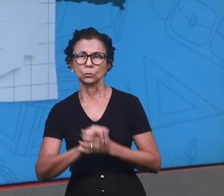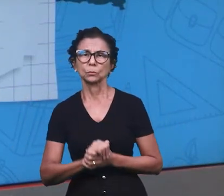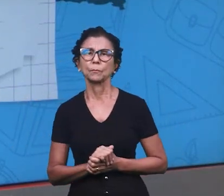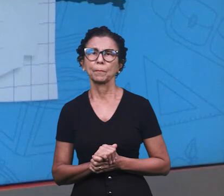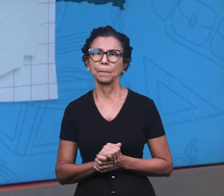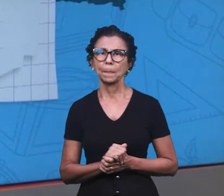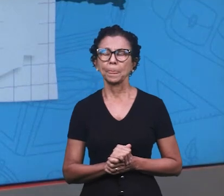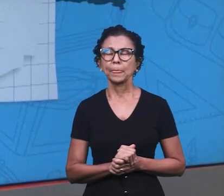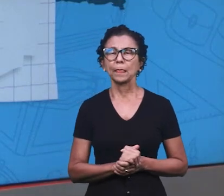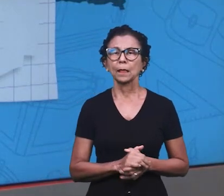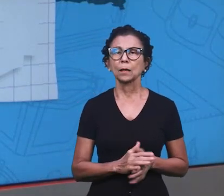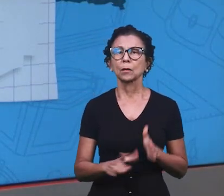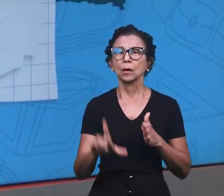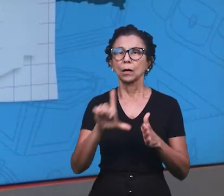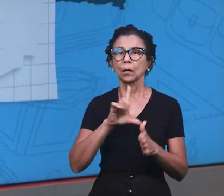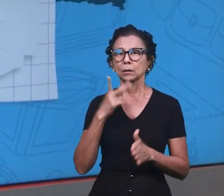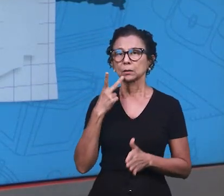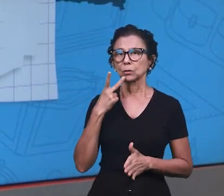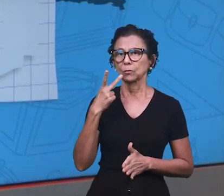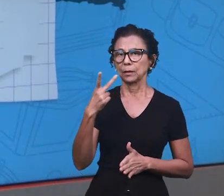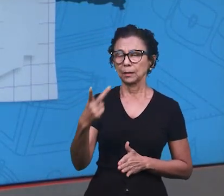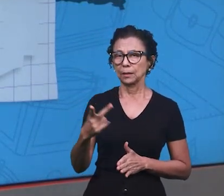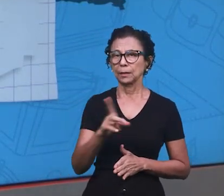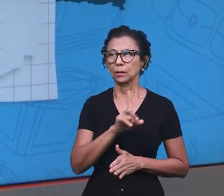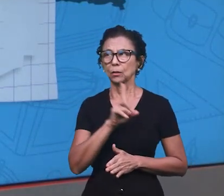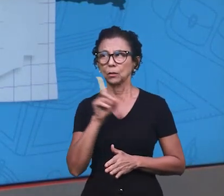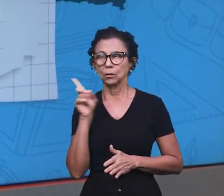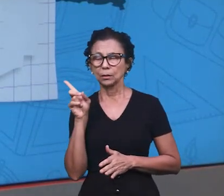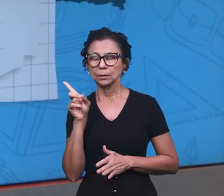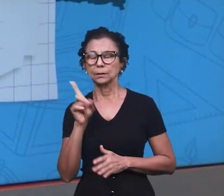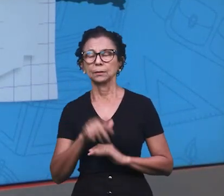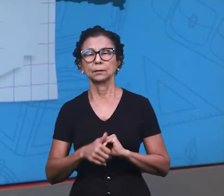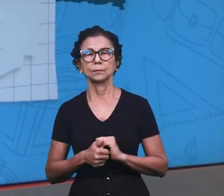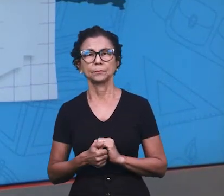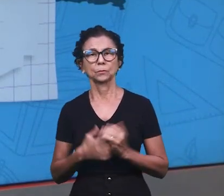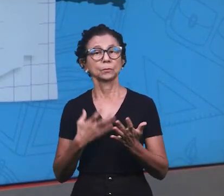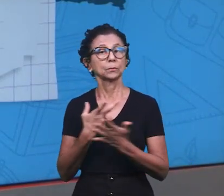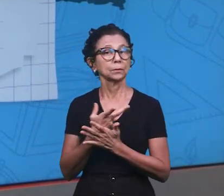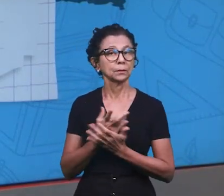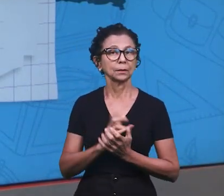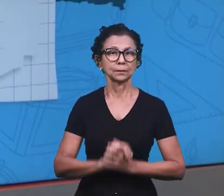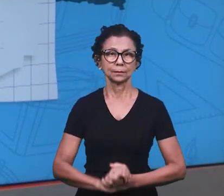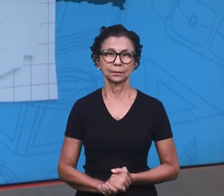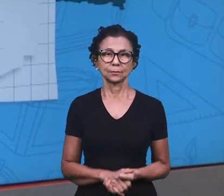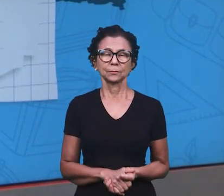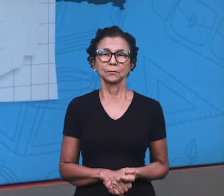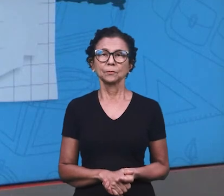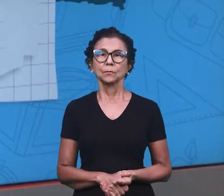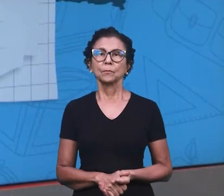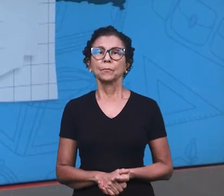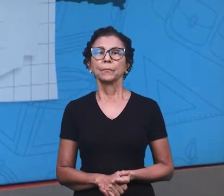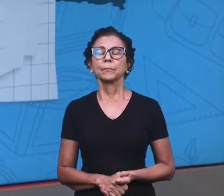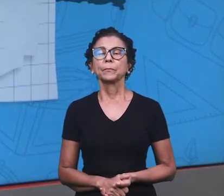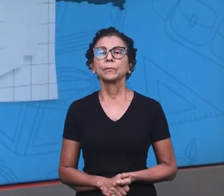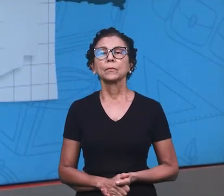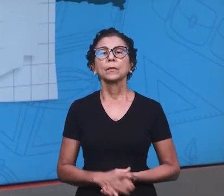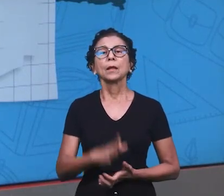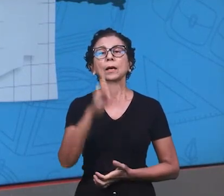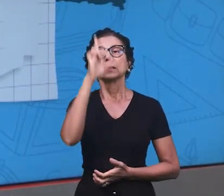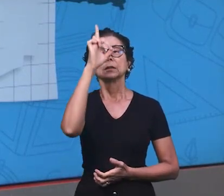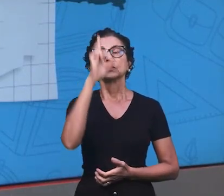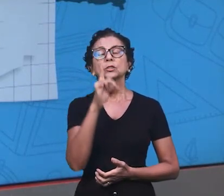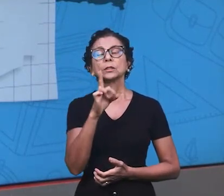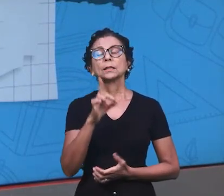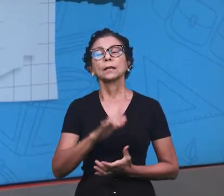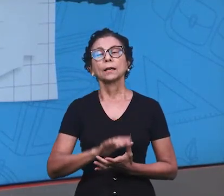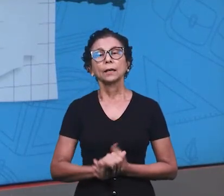dito anteriormente para eu avançar. Olha a progressão textual acontecendo. Ó, como o direito ao voto ao